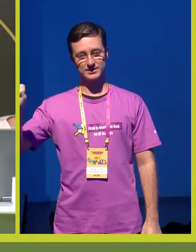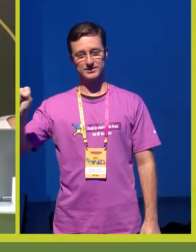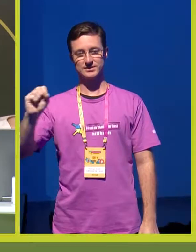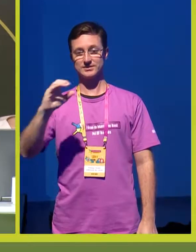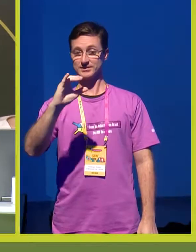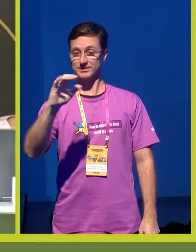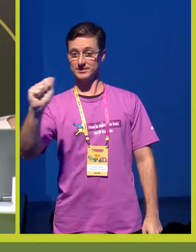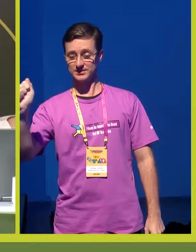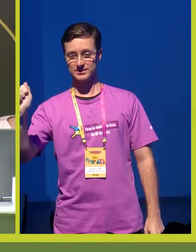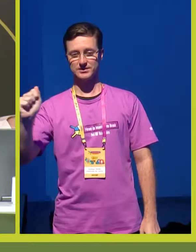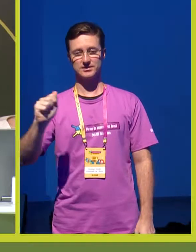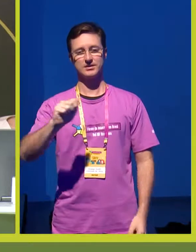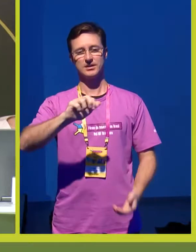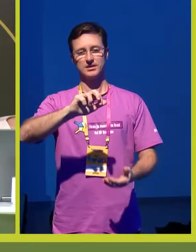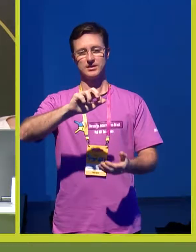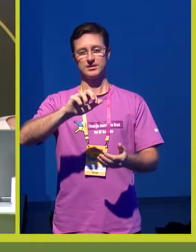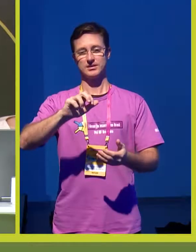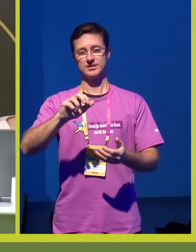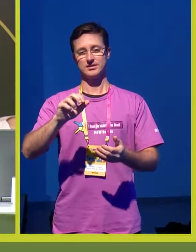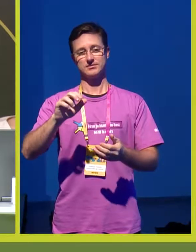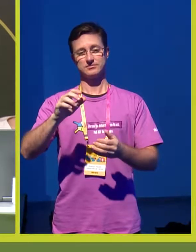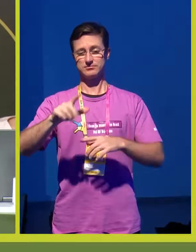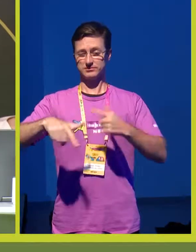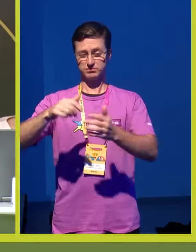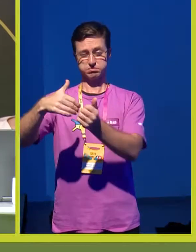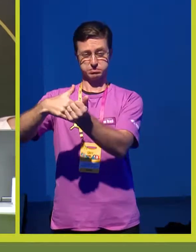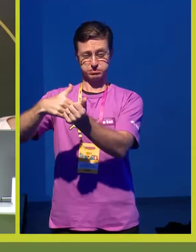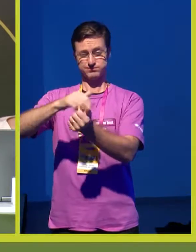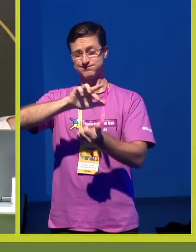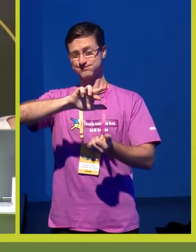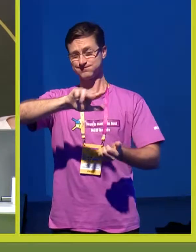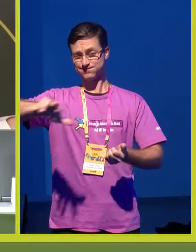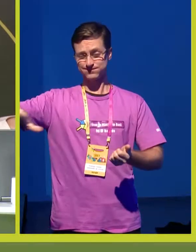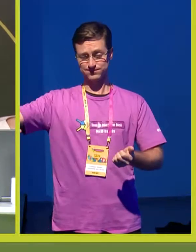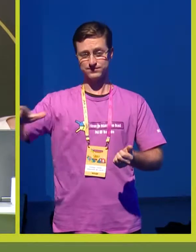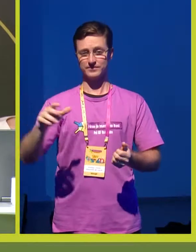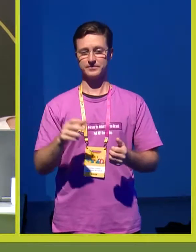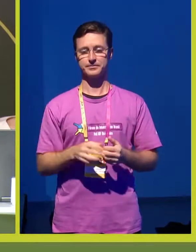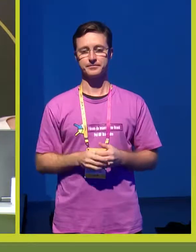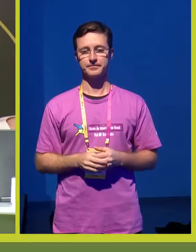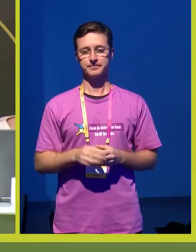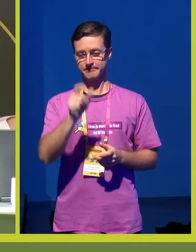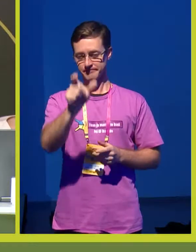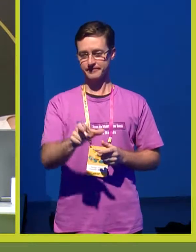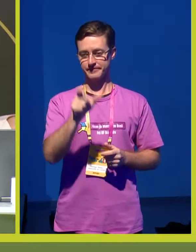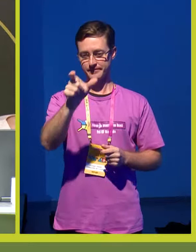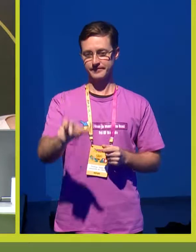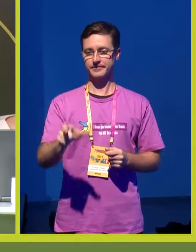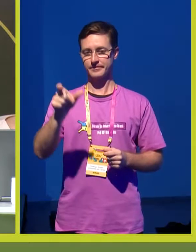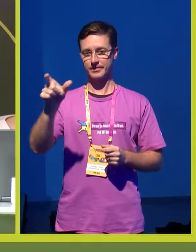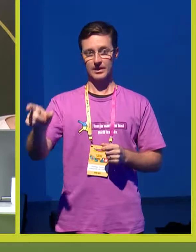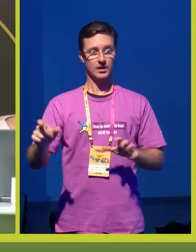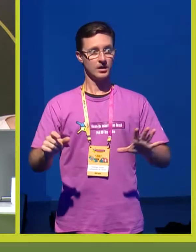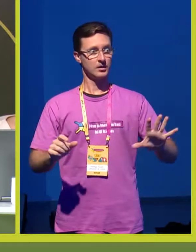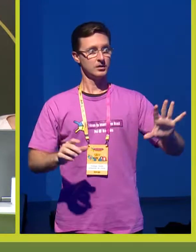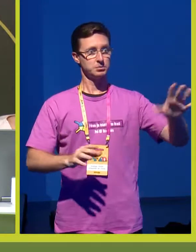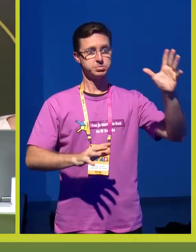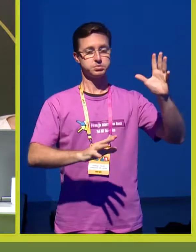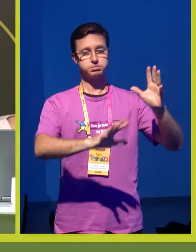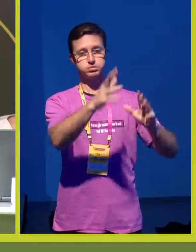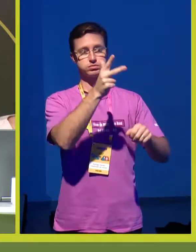CIA, o Mossad, os serviços secretos, enfim, os principais atores envolvidos nos escândalos de